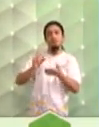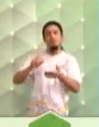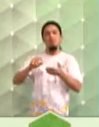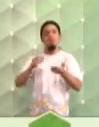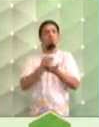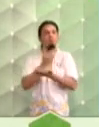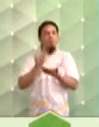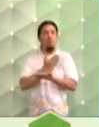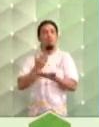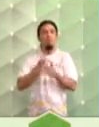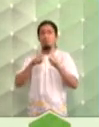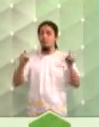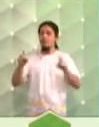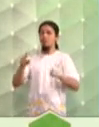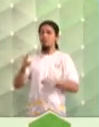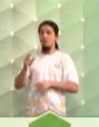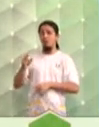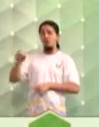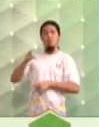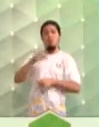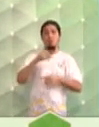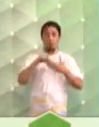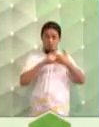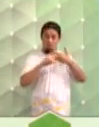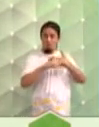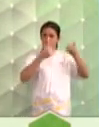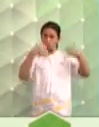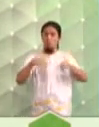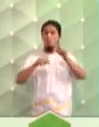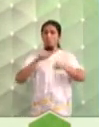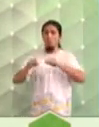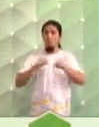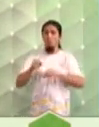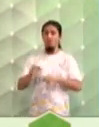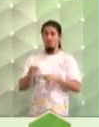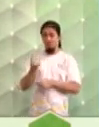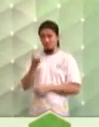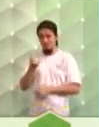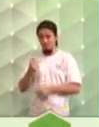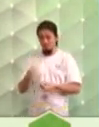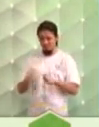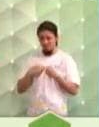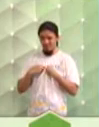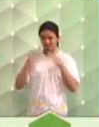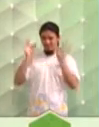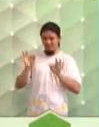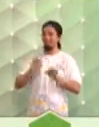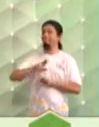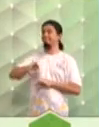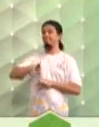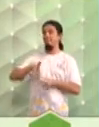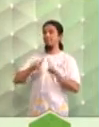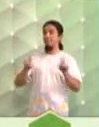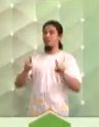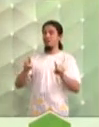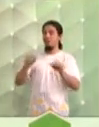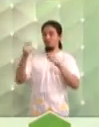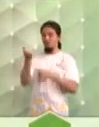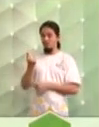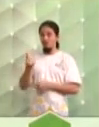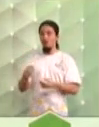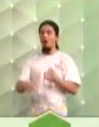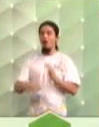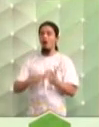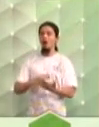ele não traz felicidade, mas a falta dele traz a infelicidade. Então, quer dizer, é uma situação realmente complicada, e justamente para a